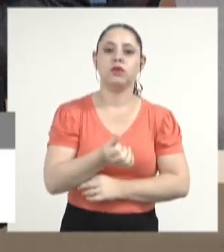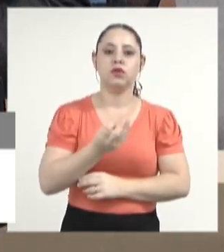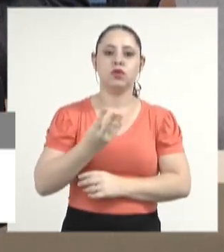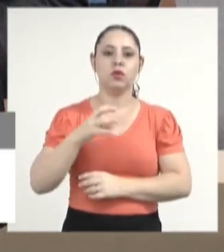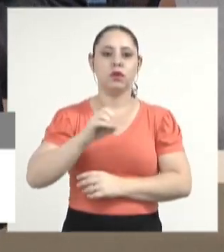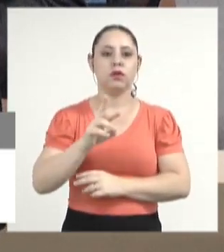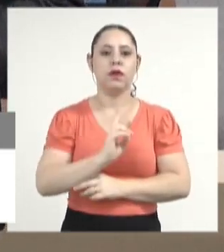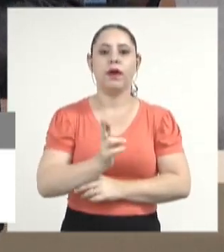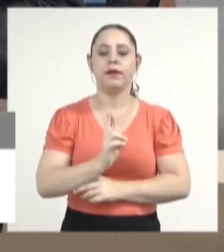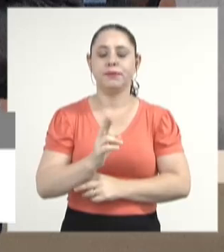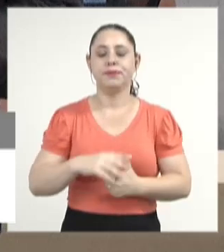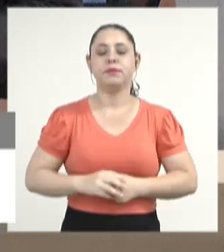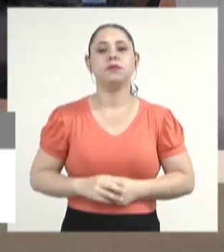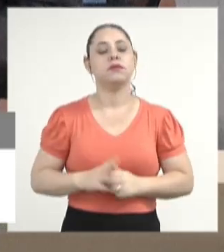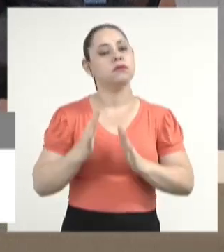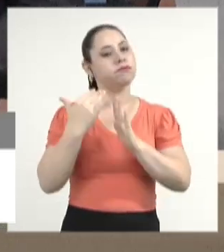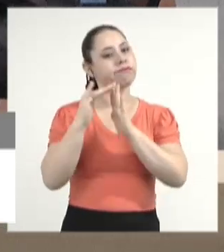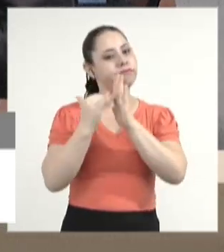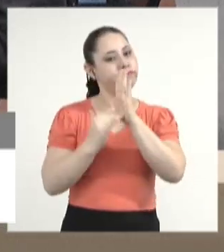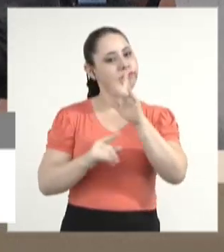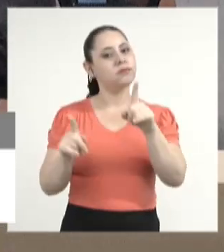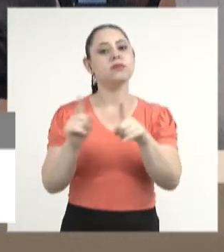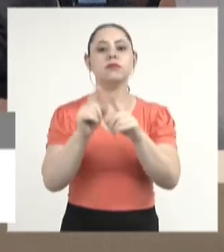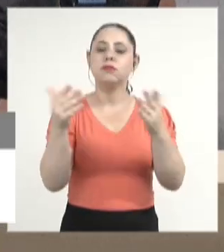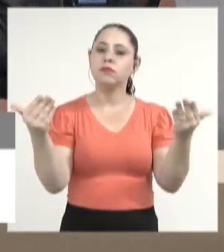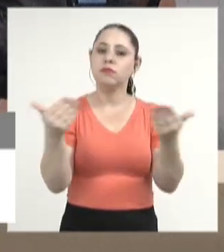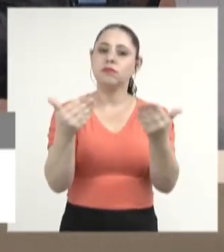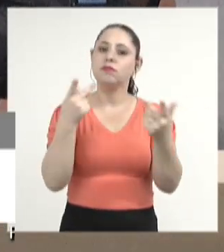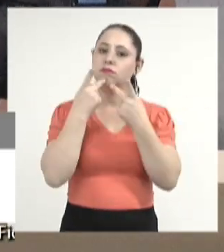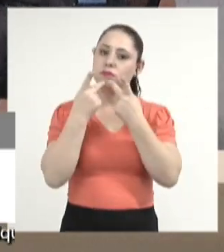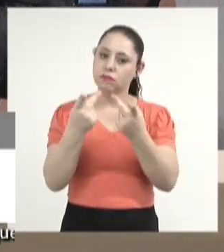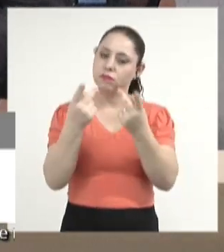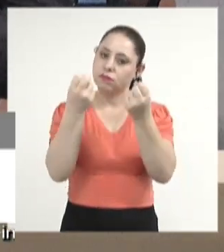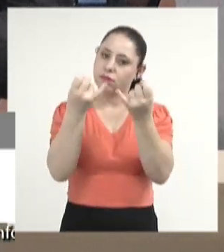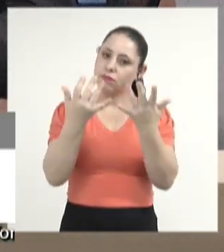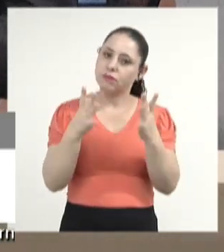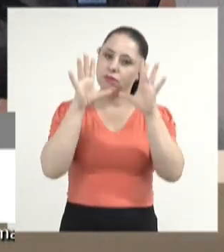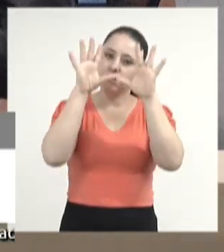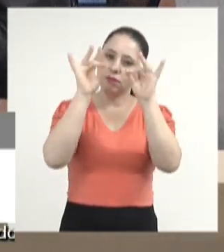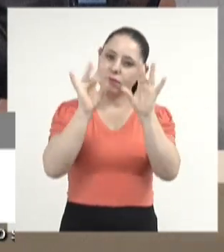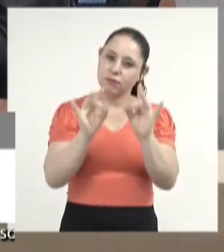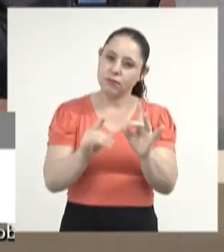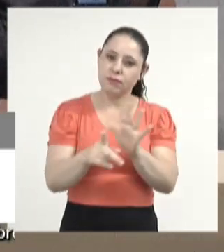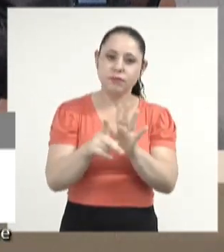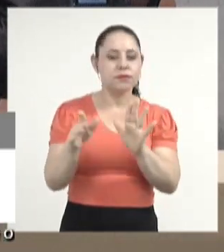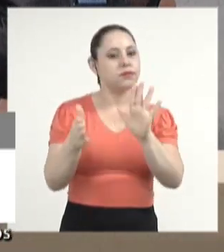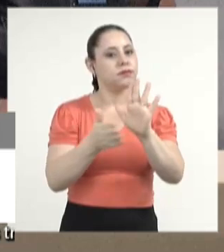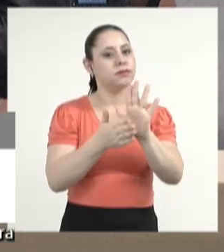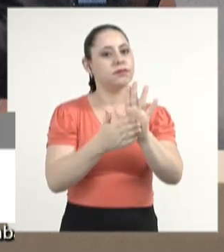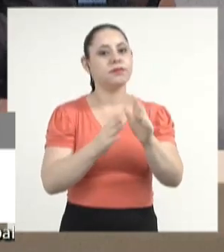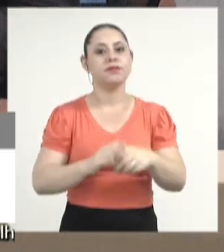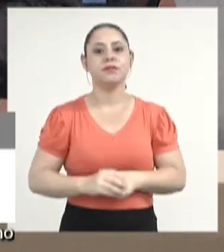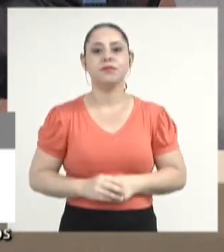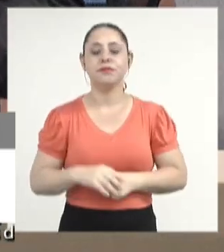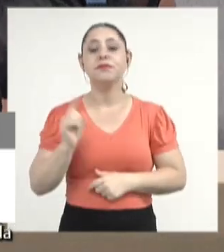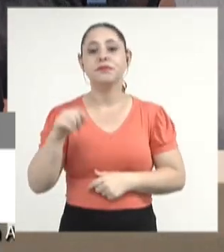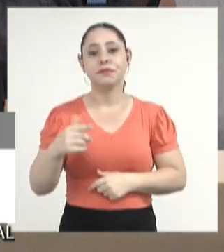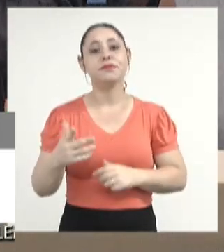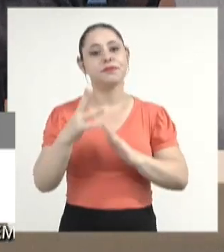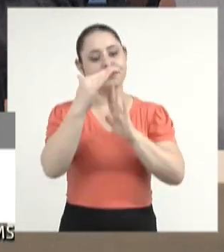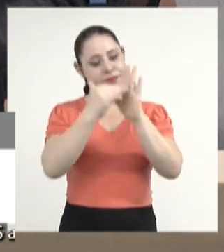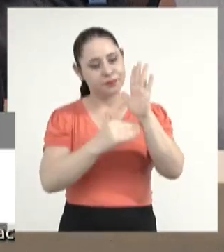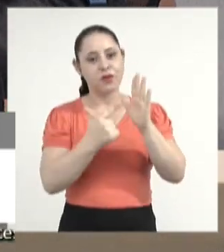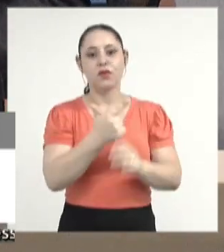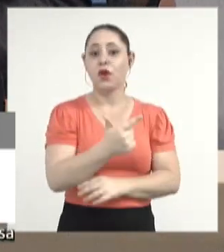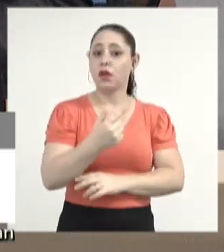2.640. Também está na pauta de hoje, vamos falar logo mais em detalhes, né, sobre essa proposta. Então é isso, esses